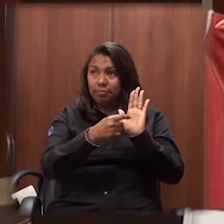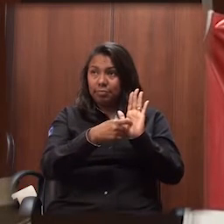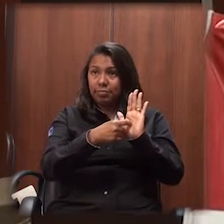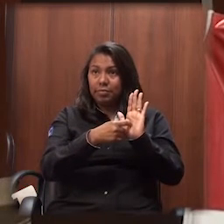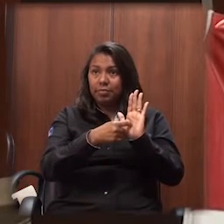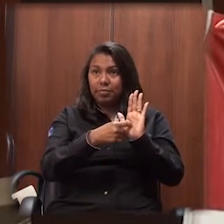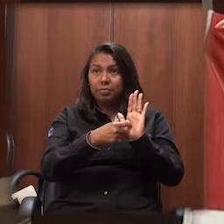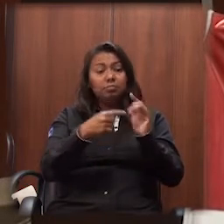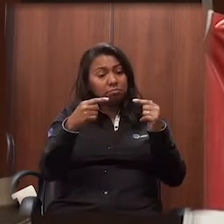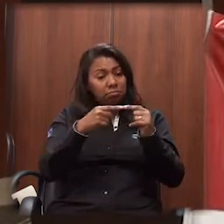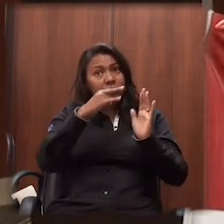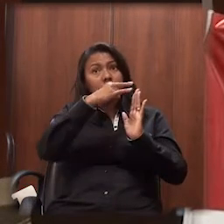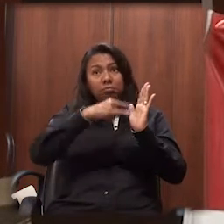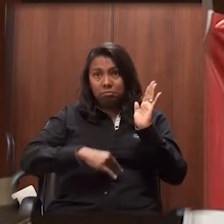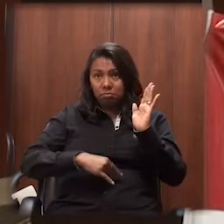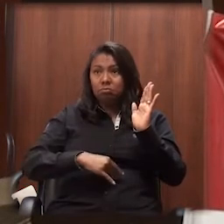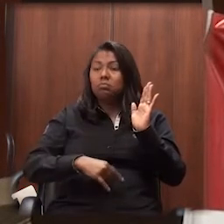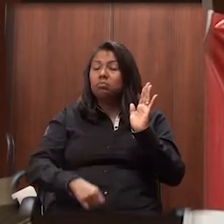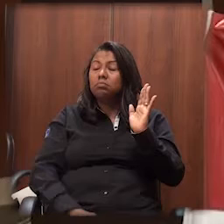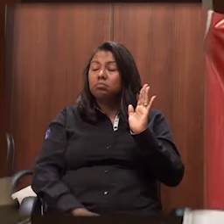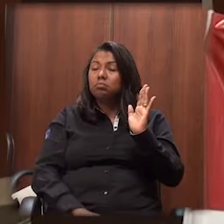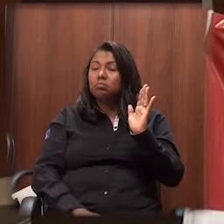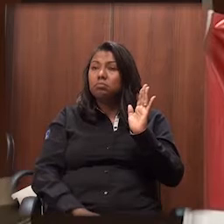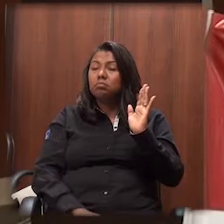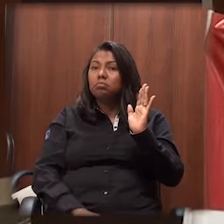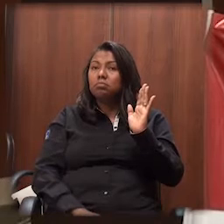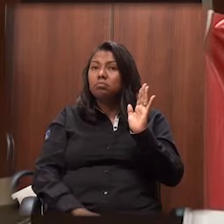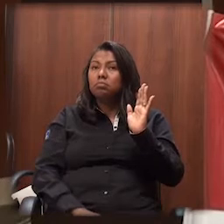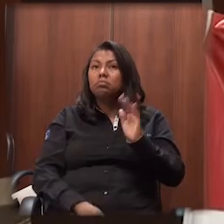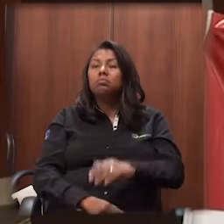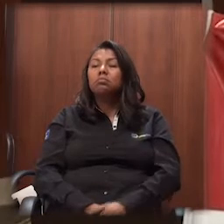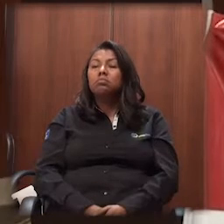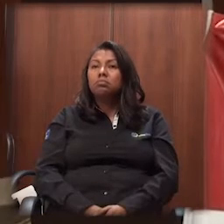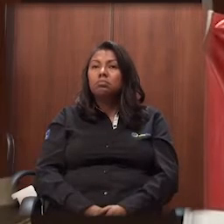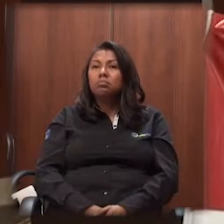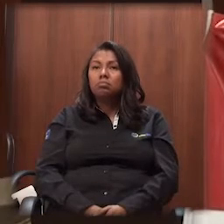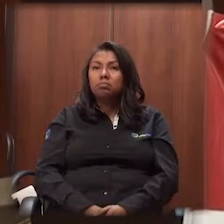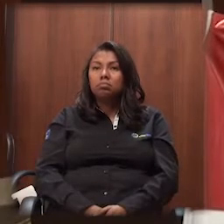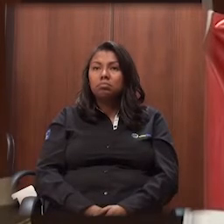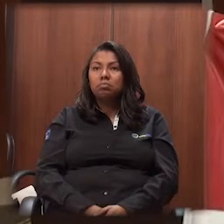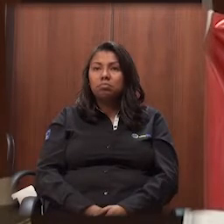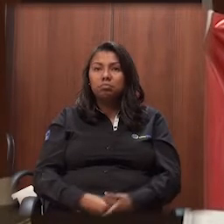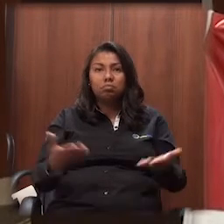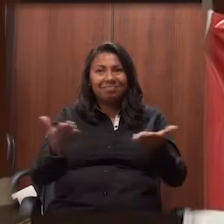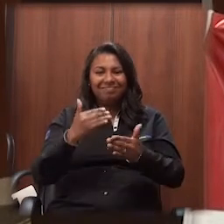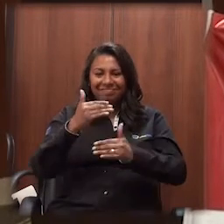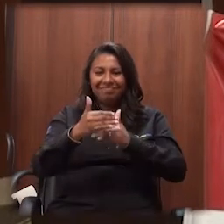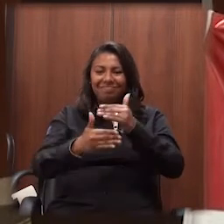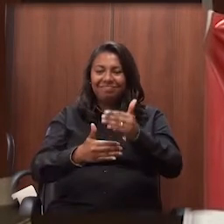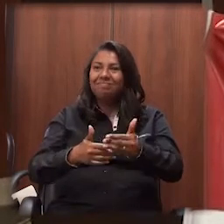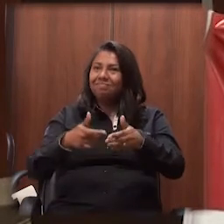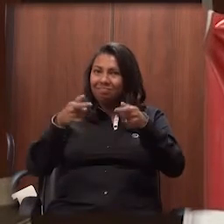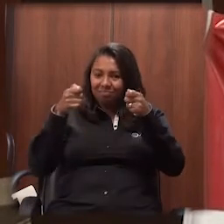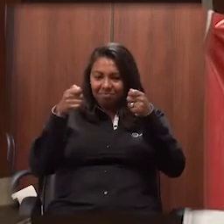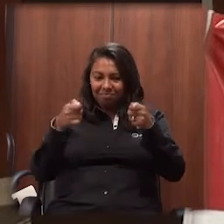que o papel do direito chega apenas para institucionalizar, consagrar um processo de reconhecimento